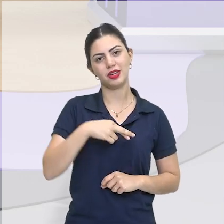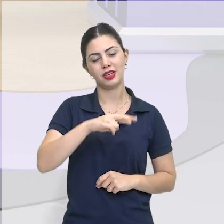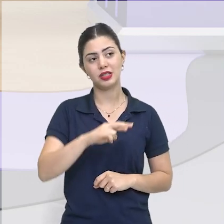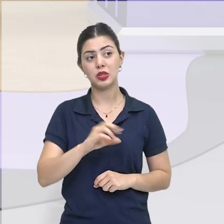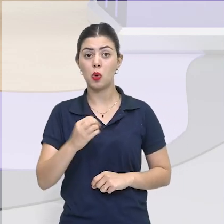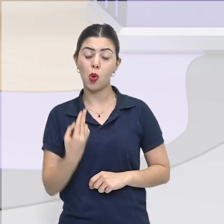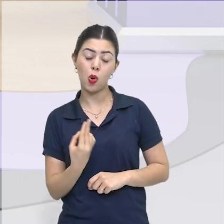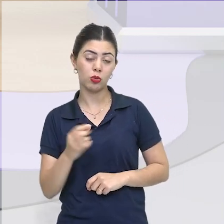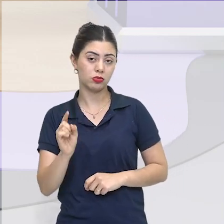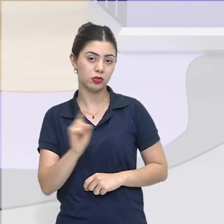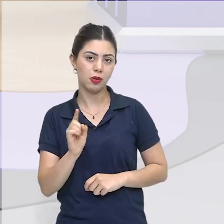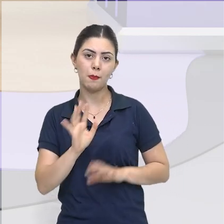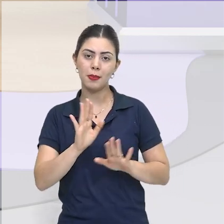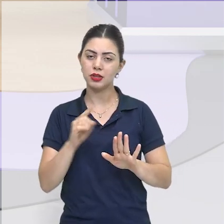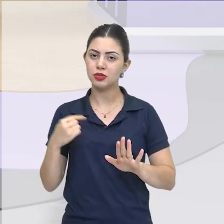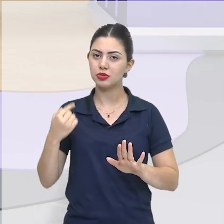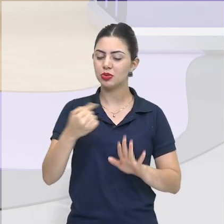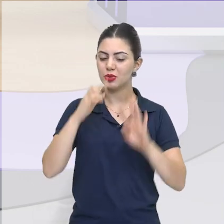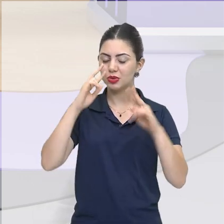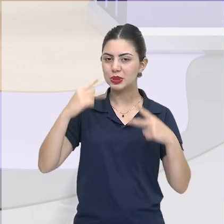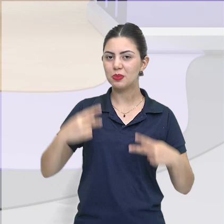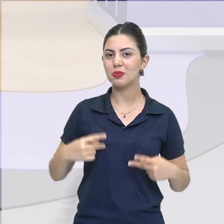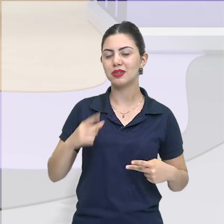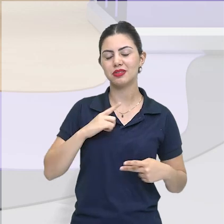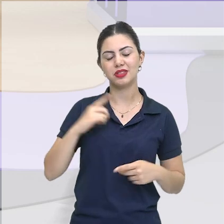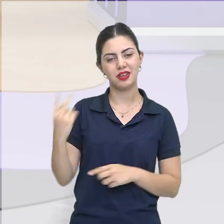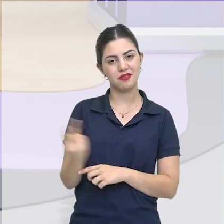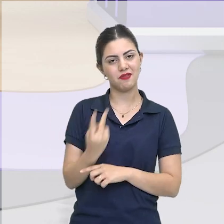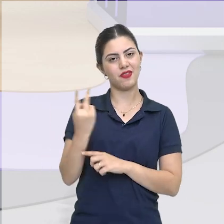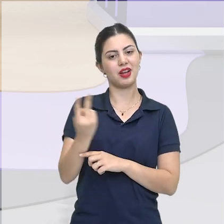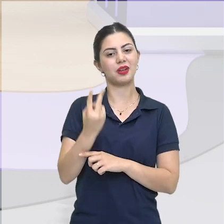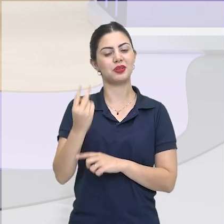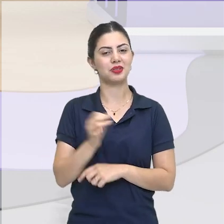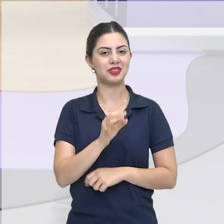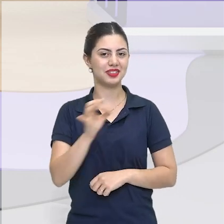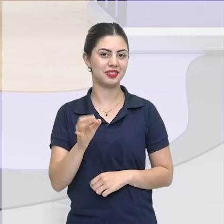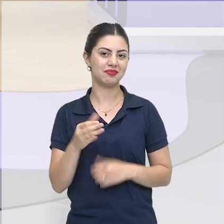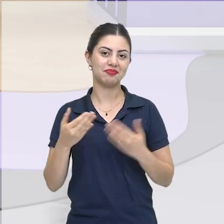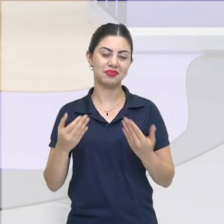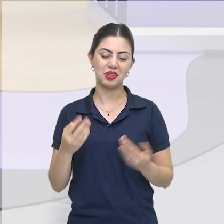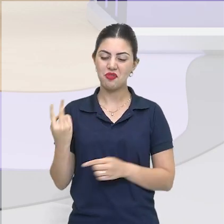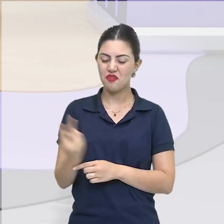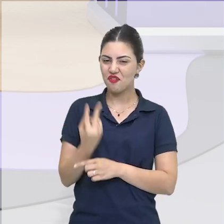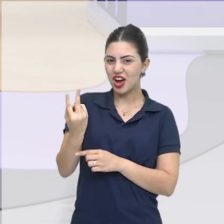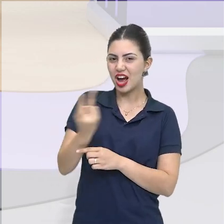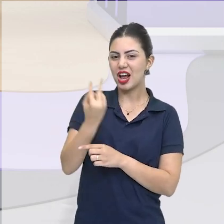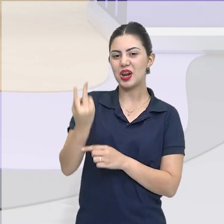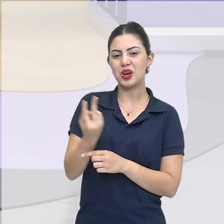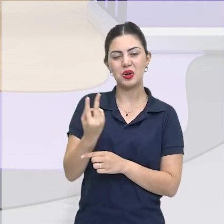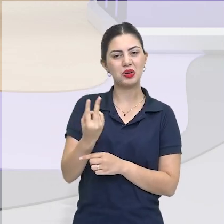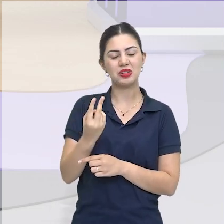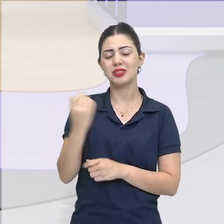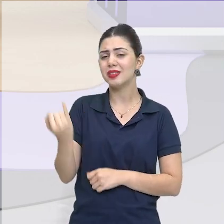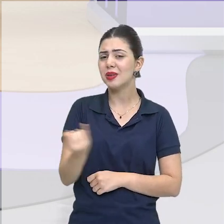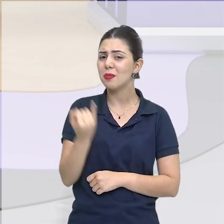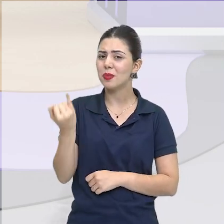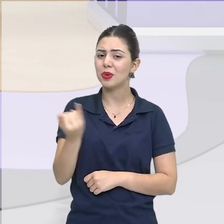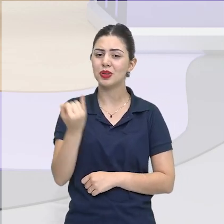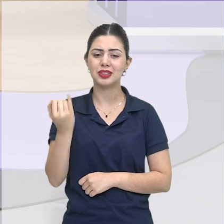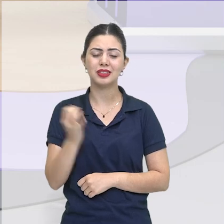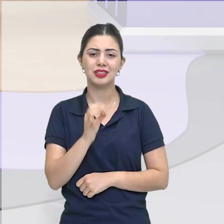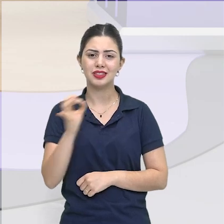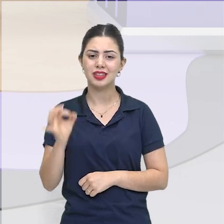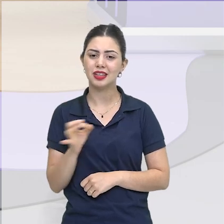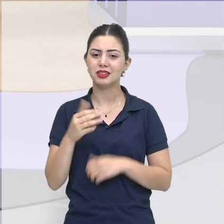não, como seres humanos que carregam muitos valores, e vimos que esses valores são pertinentes e estão atravessando